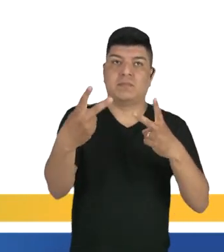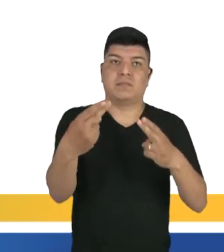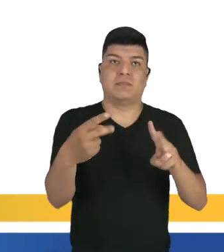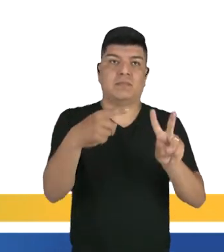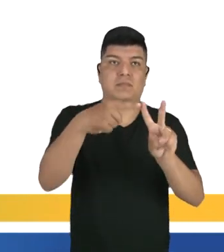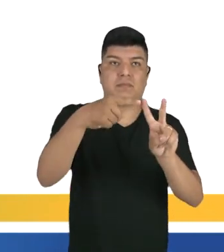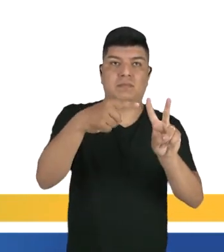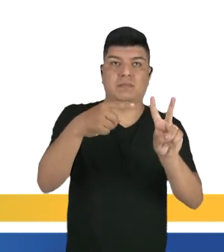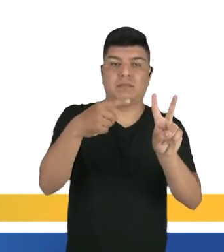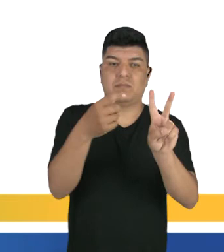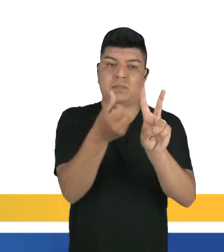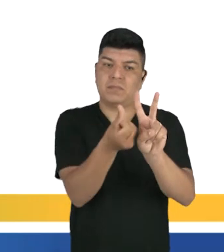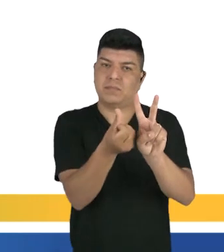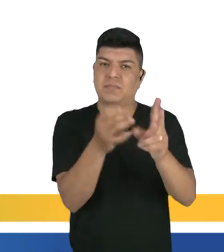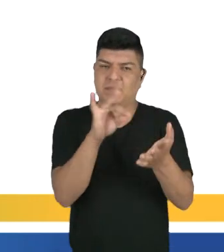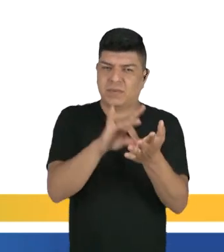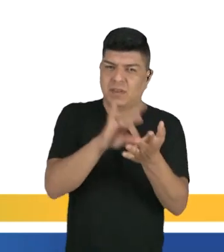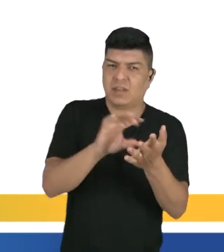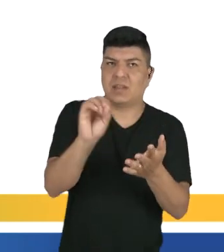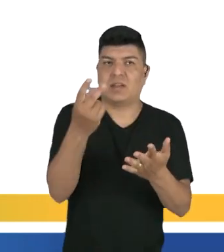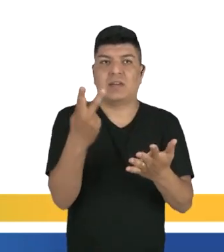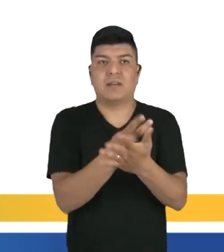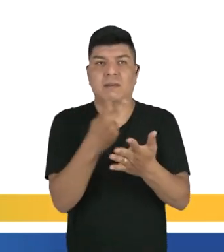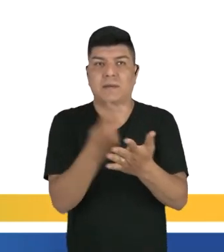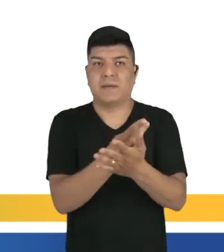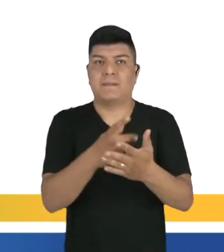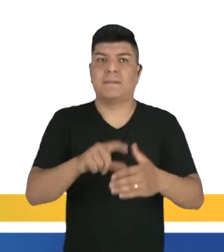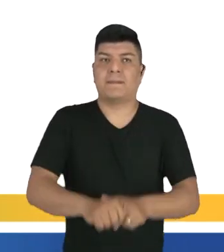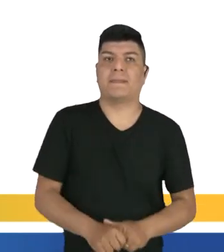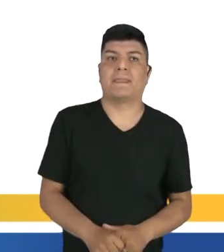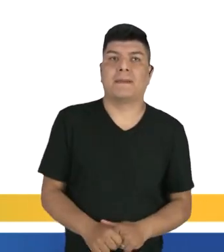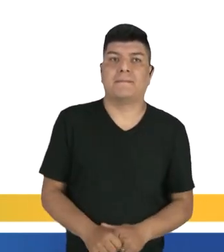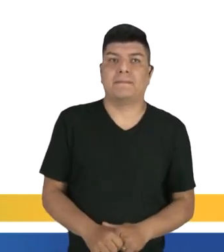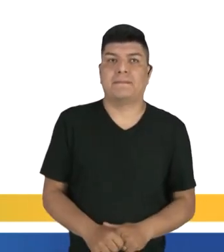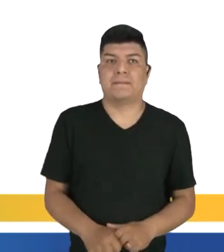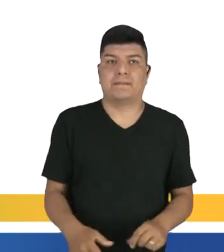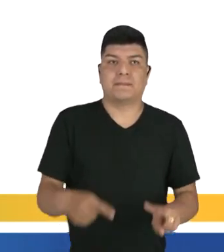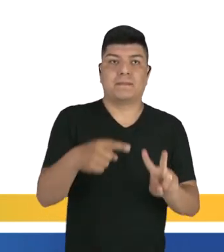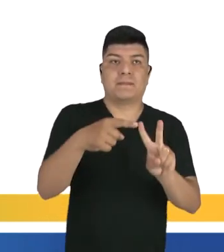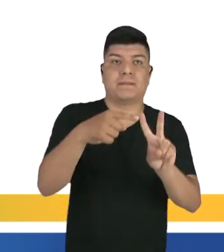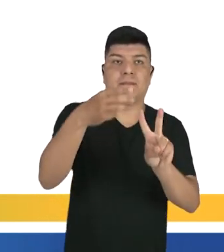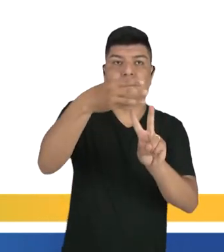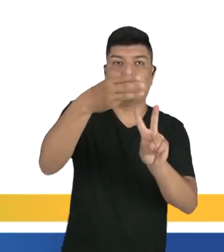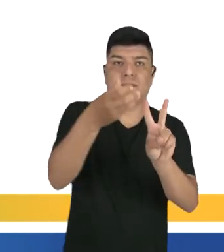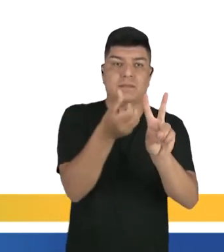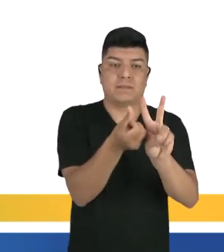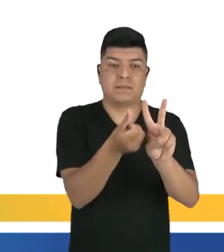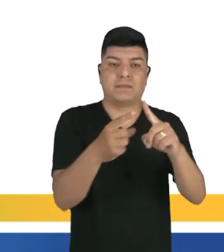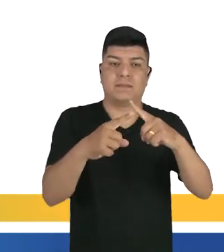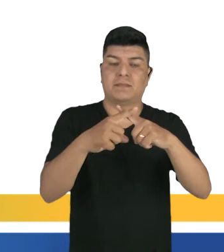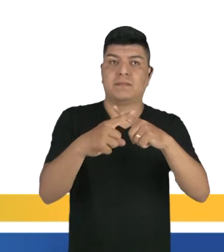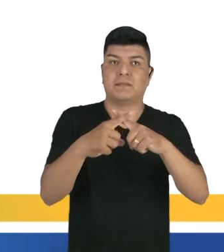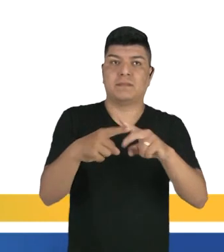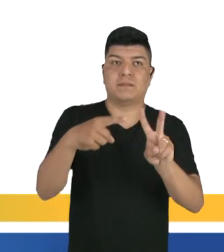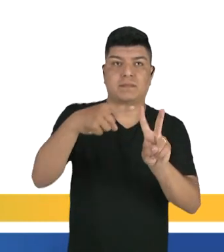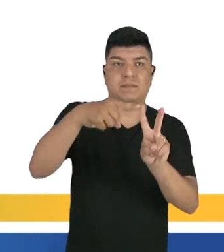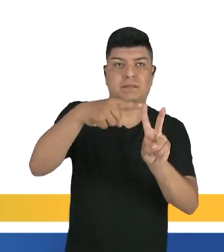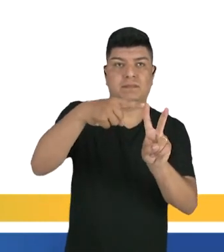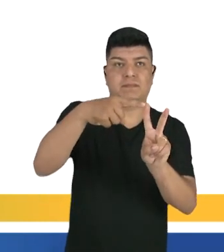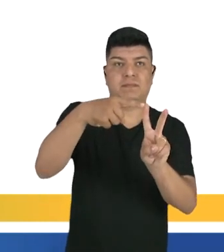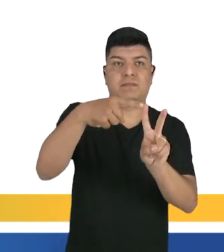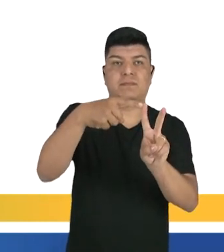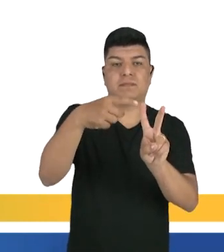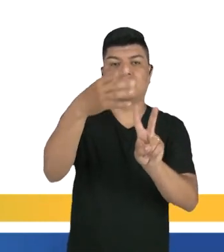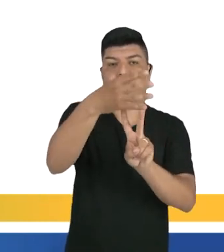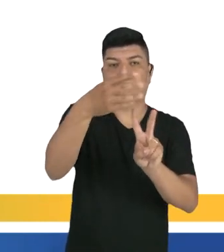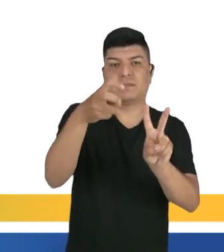quadrada de 6. Será que essa afirmação também é verdadeira ou falsa? E na última, a raiz cúbica de 6 multiplicado pela raiz quarta